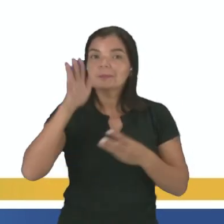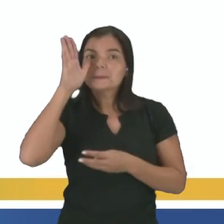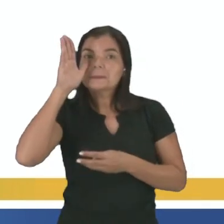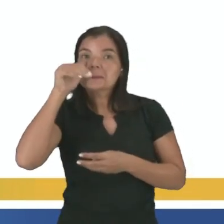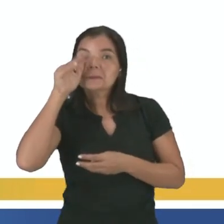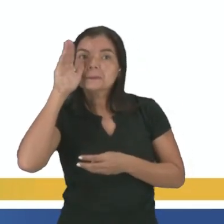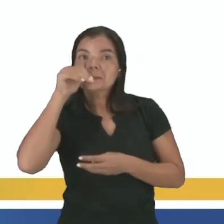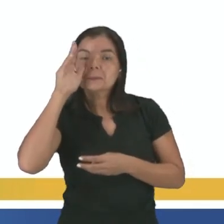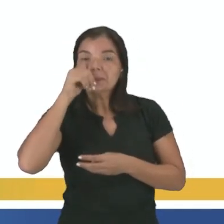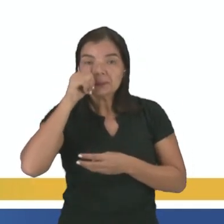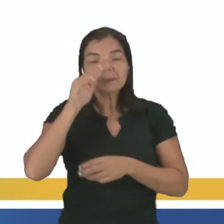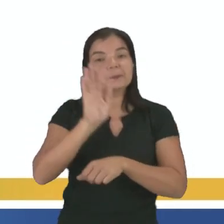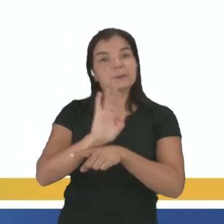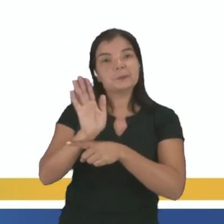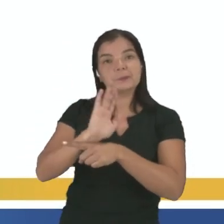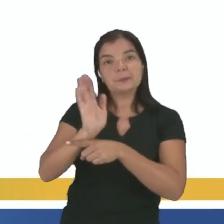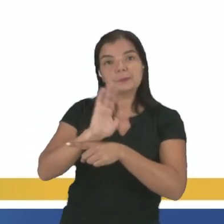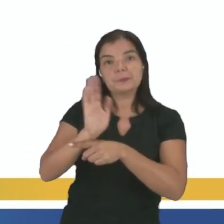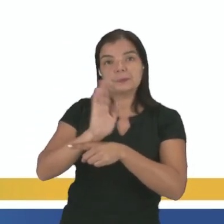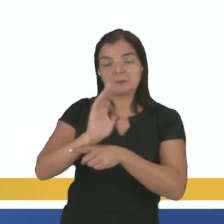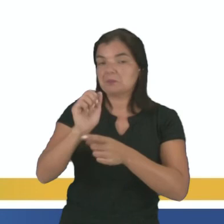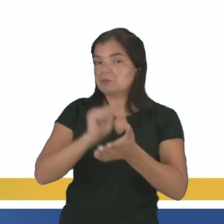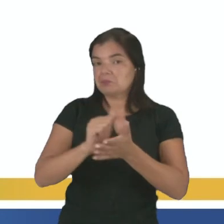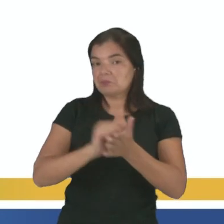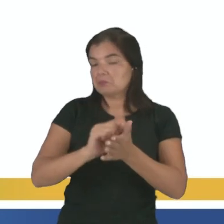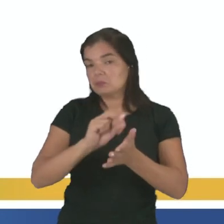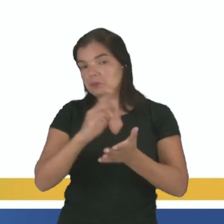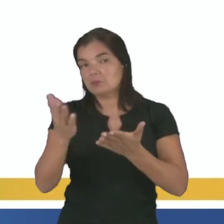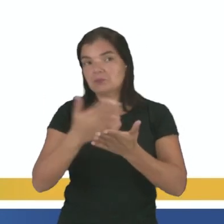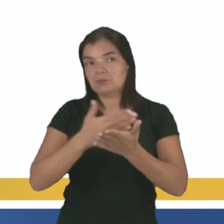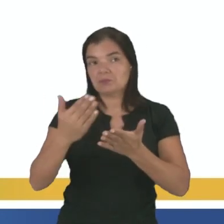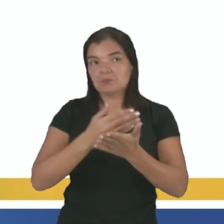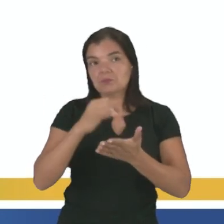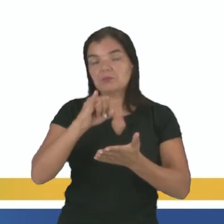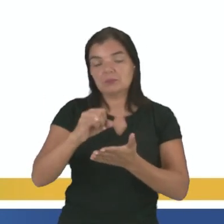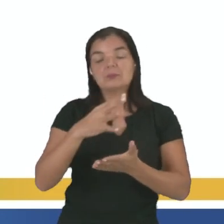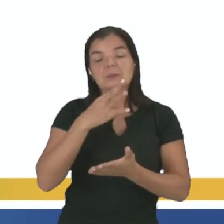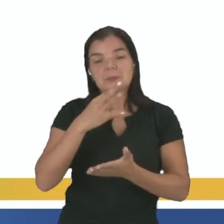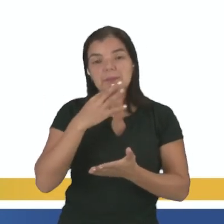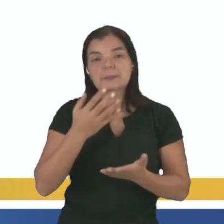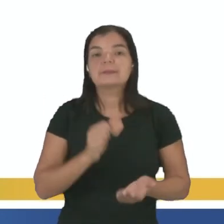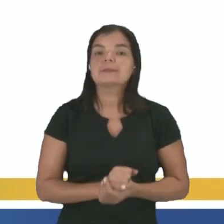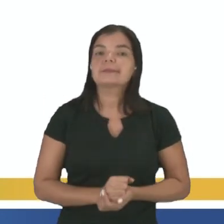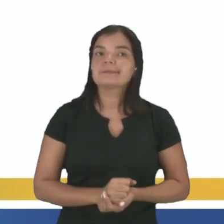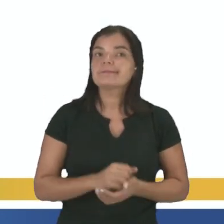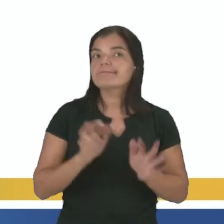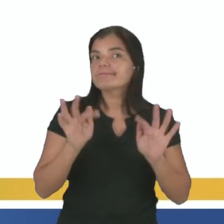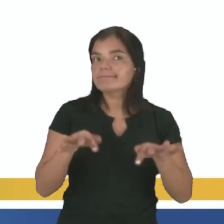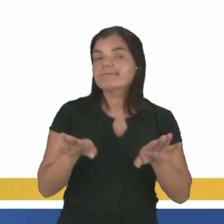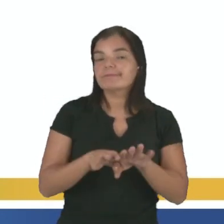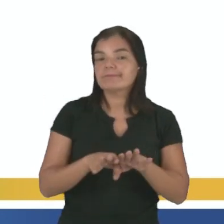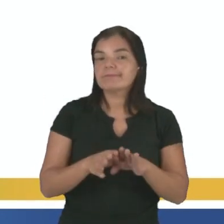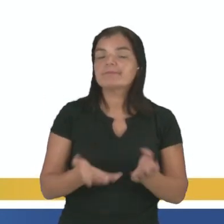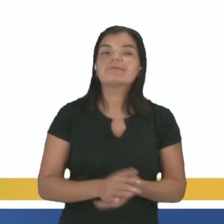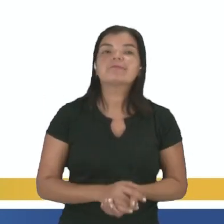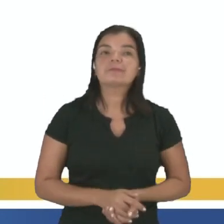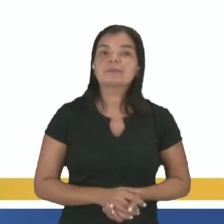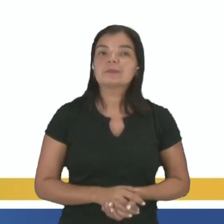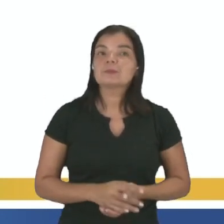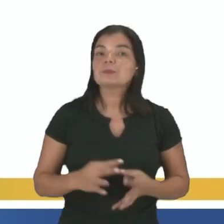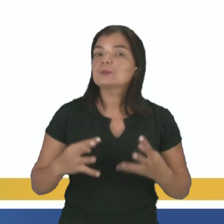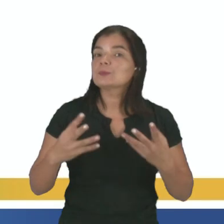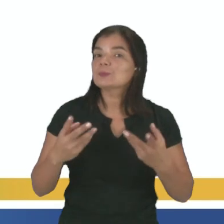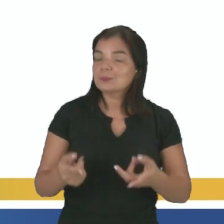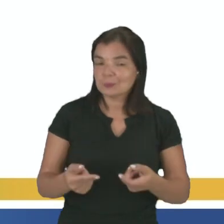curiosidade a respeito dessa obra, desse filme ou desse livro, os bastidores, se você tiver conhecimento. E no final, você vai